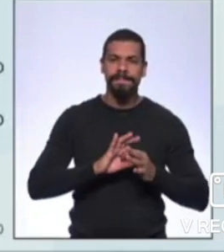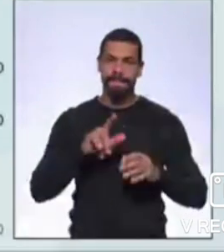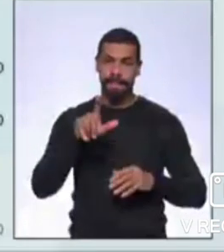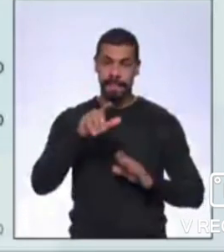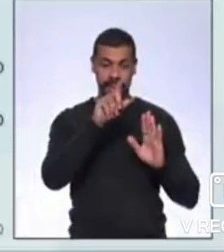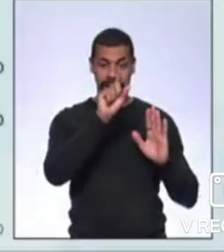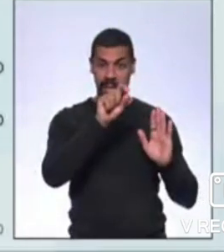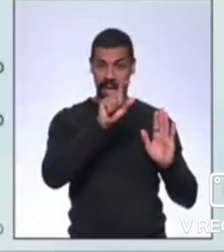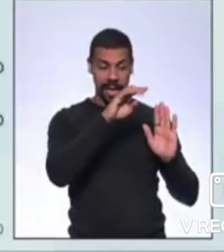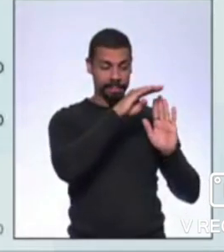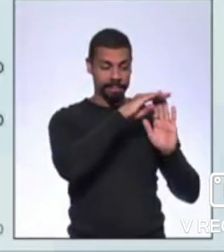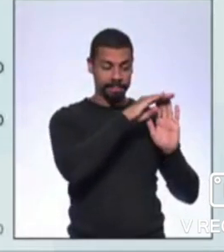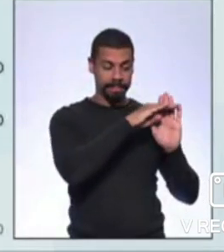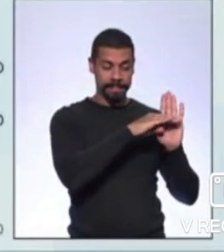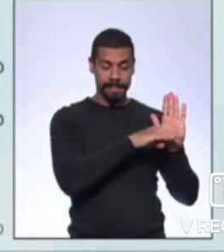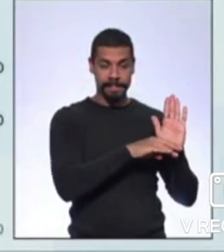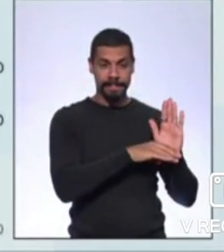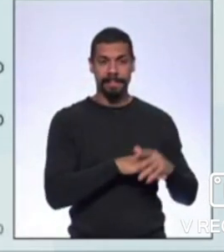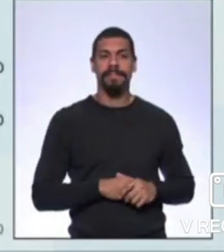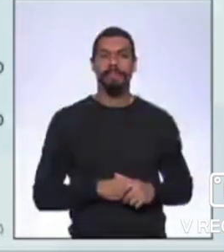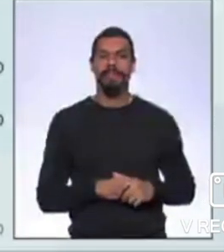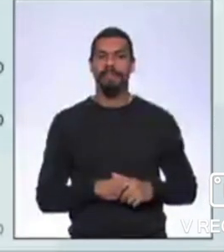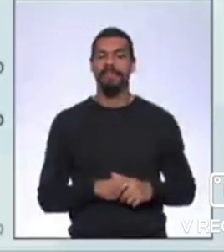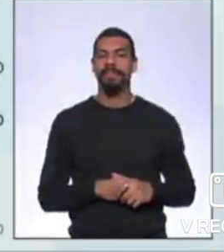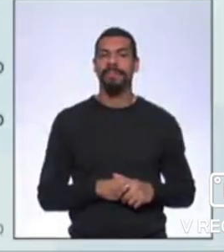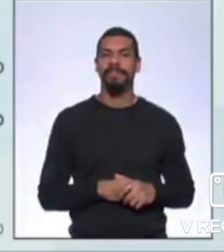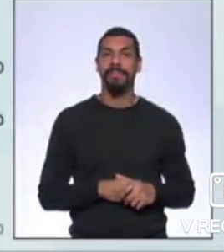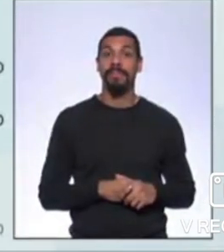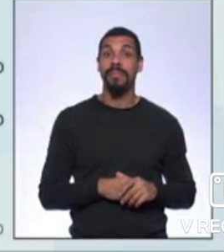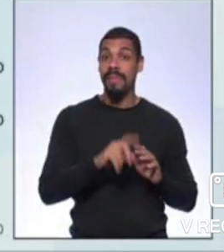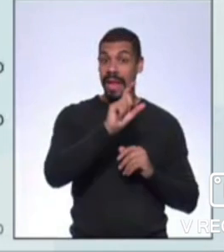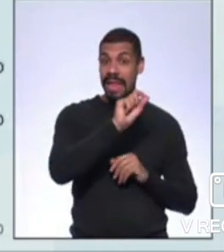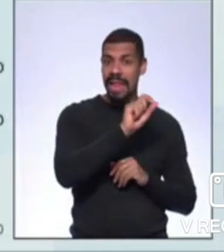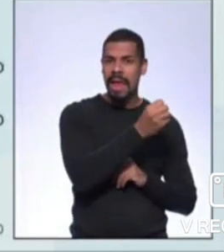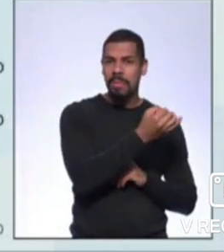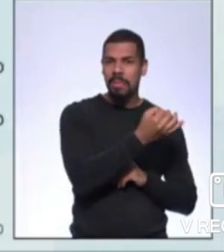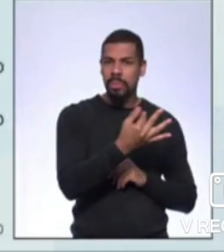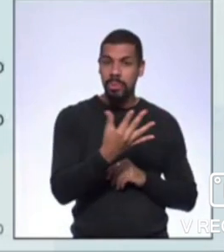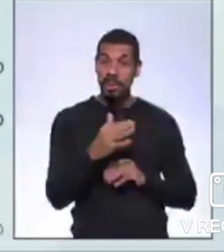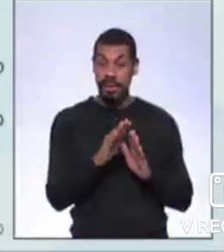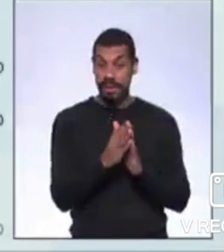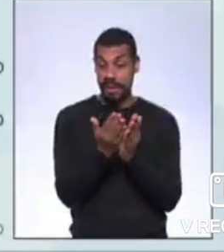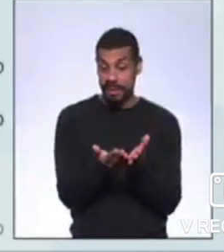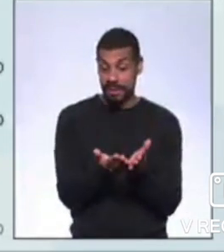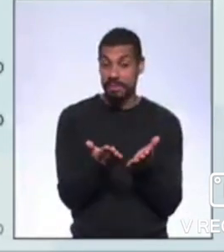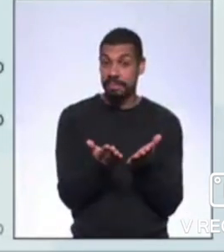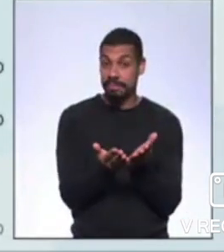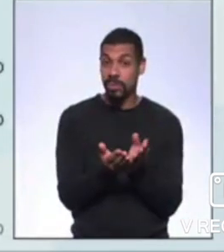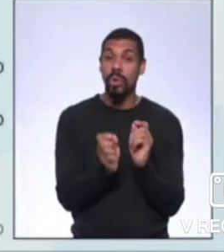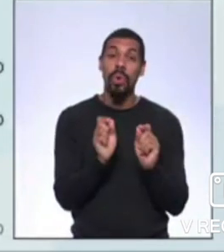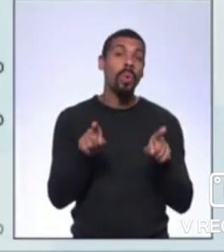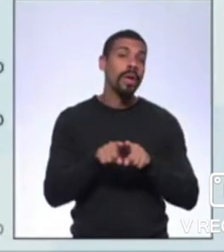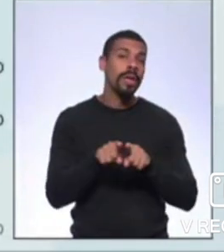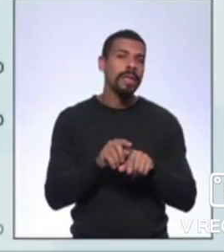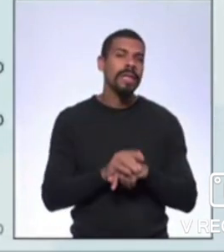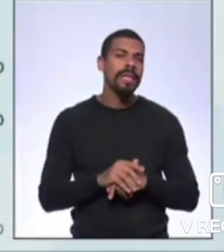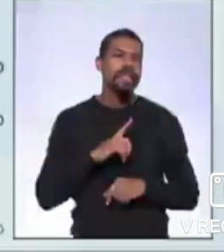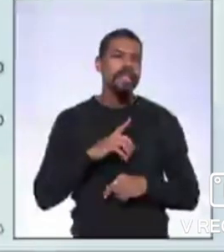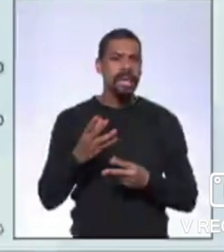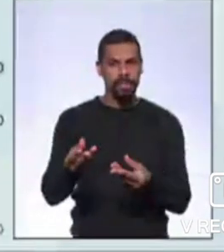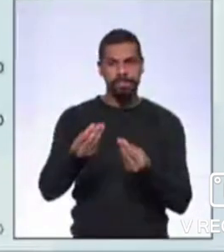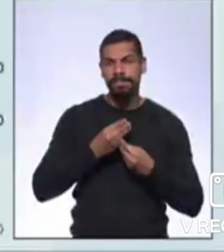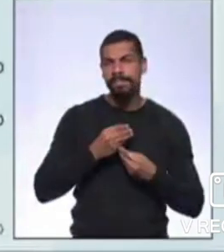à disposição de vocês. Então, olha só, nós temos aí esses 10 mandamentos que, segundo a Bíblia, né, o Moisés, né, teria